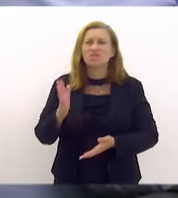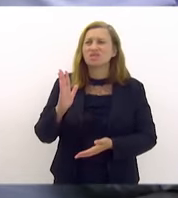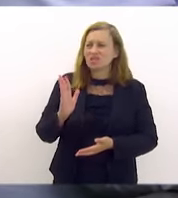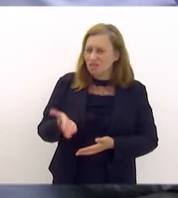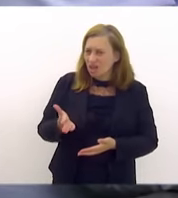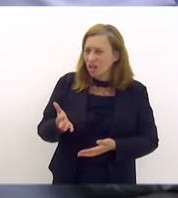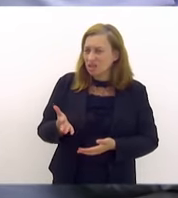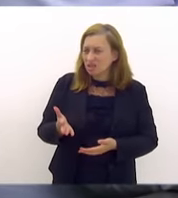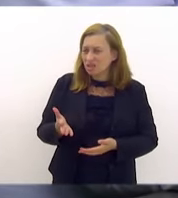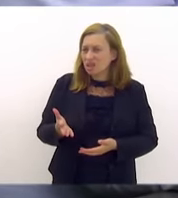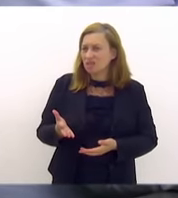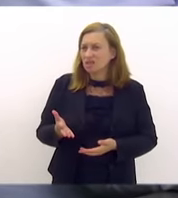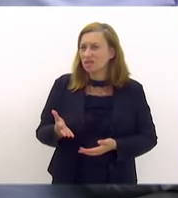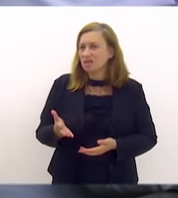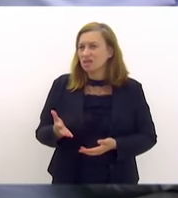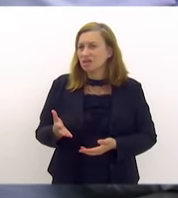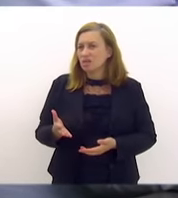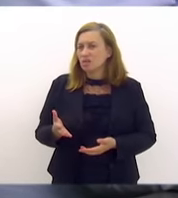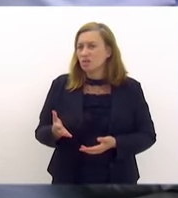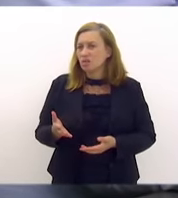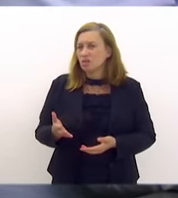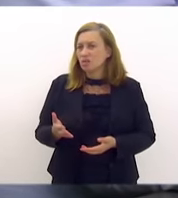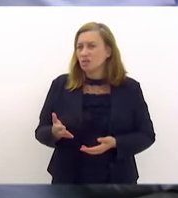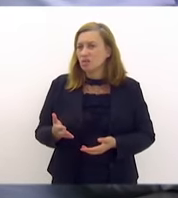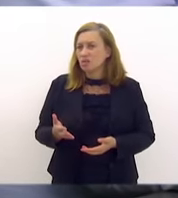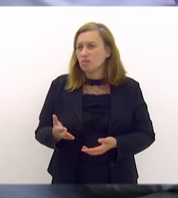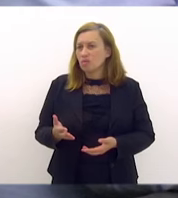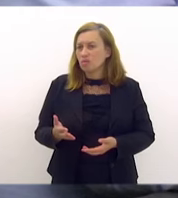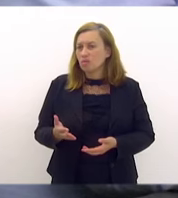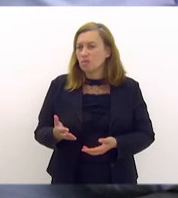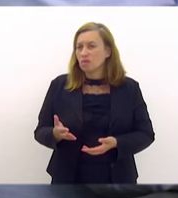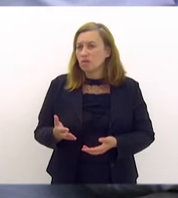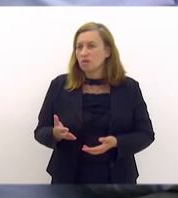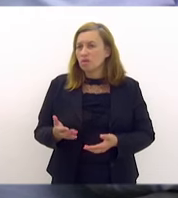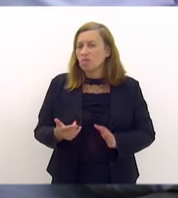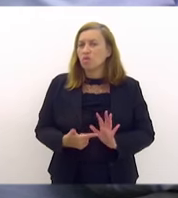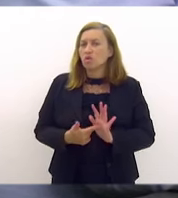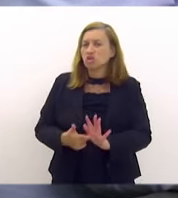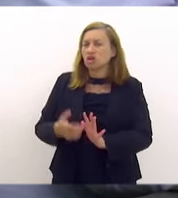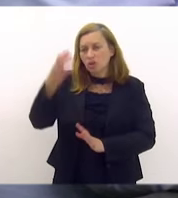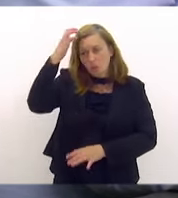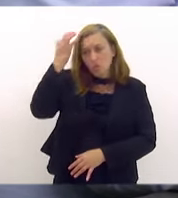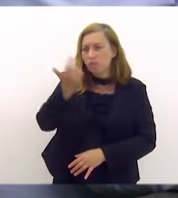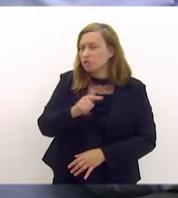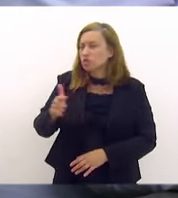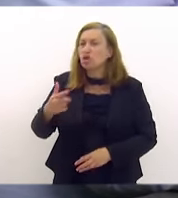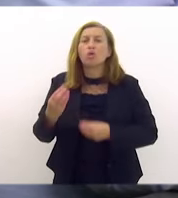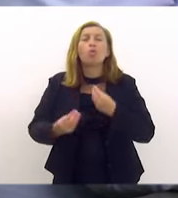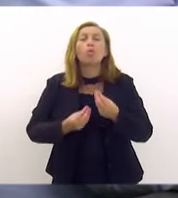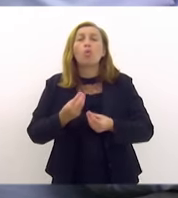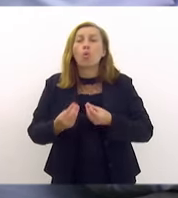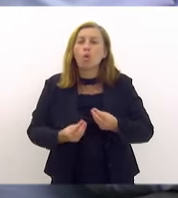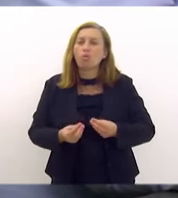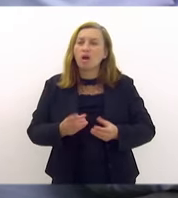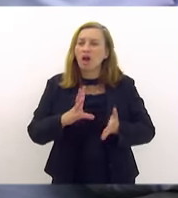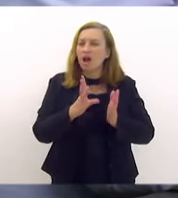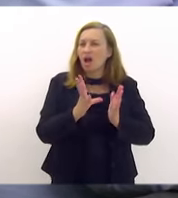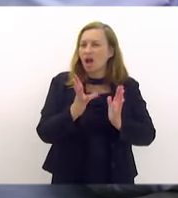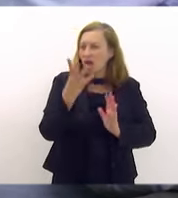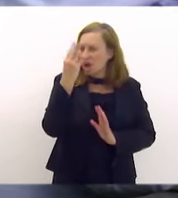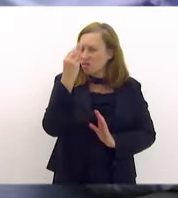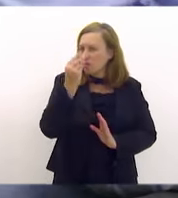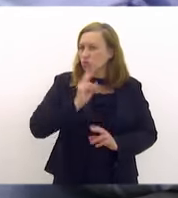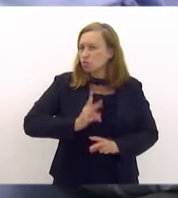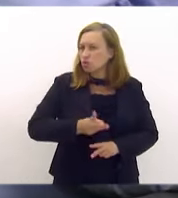sido eh digamos assim inocentado como Aquela imagem permaneceu lá e uma